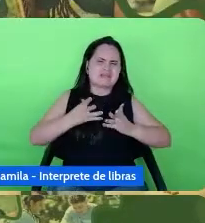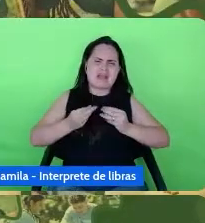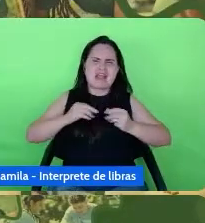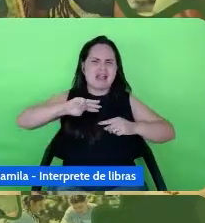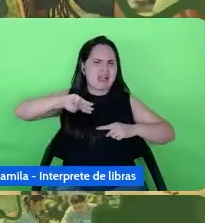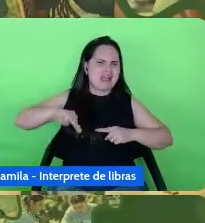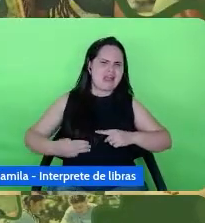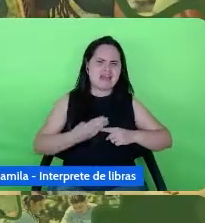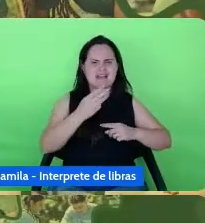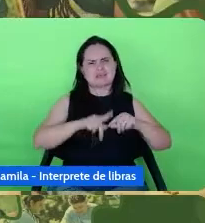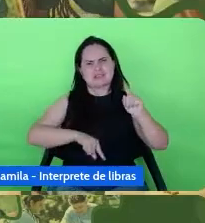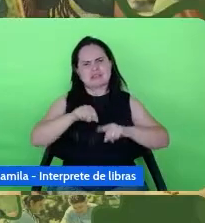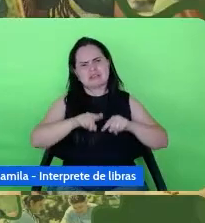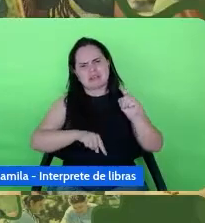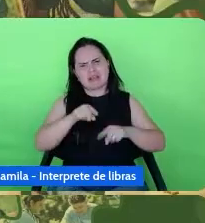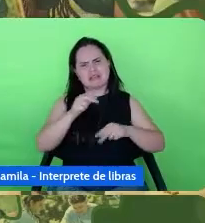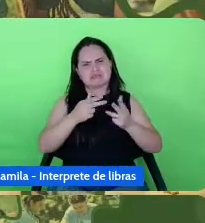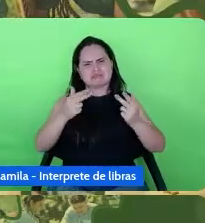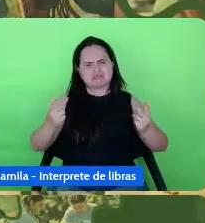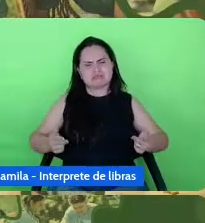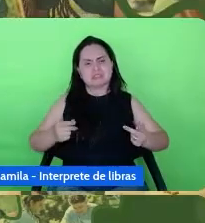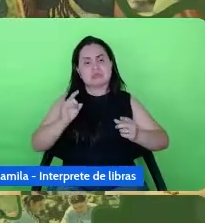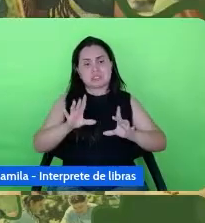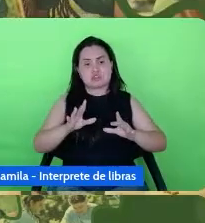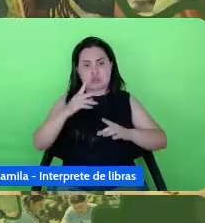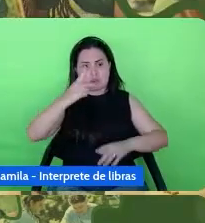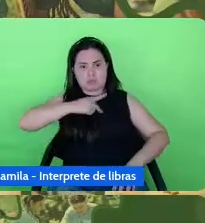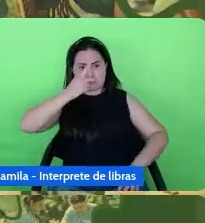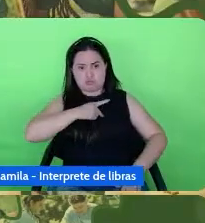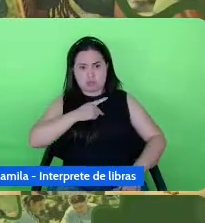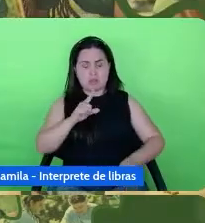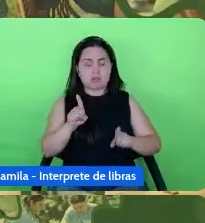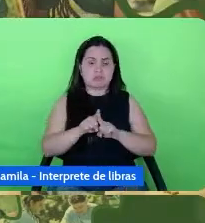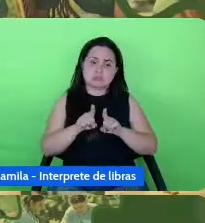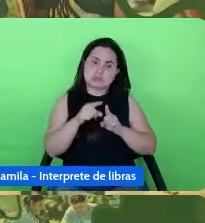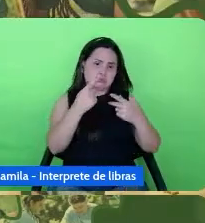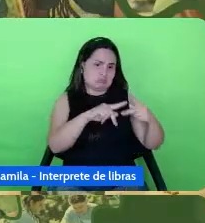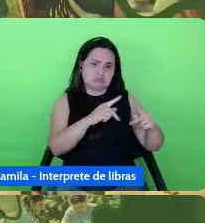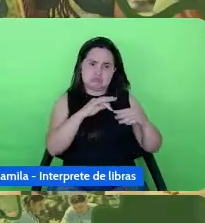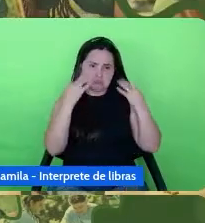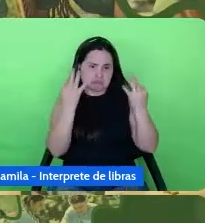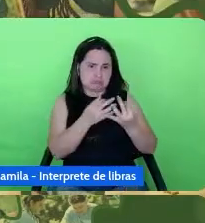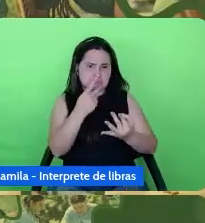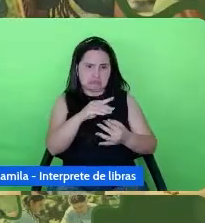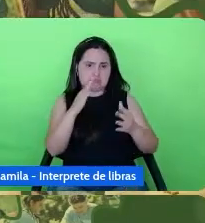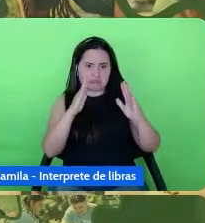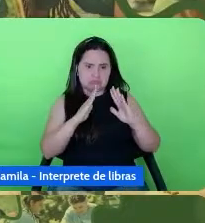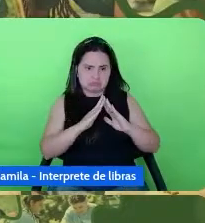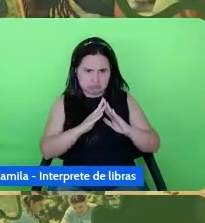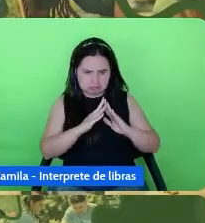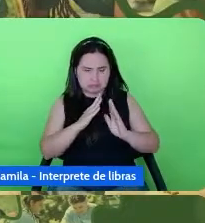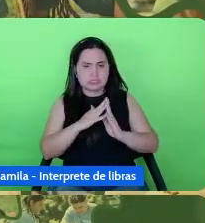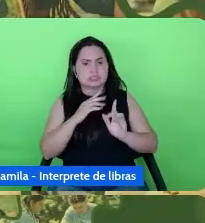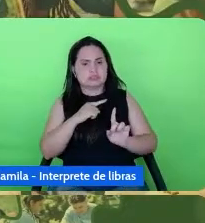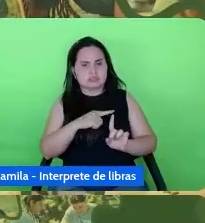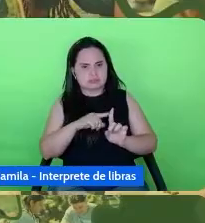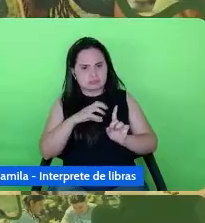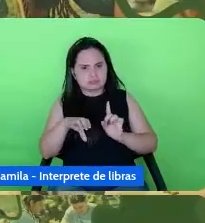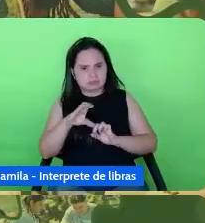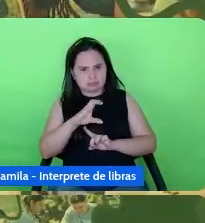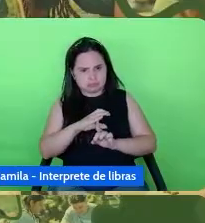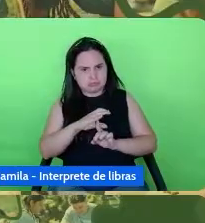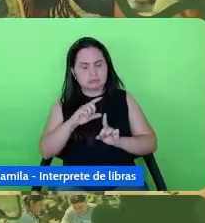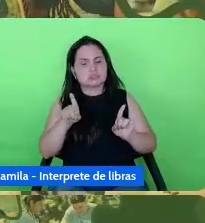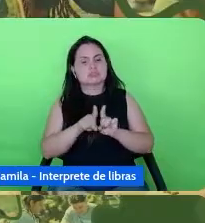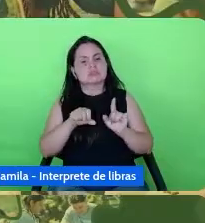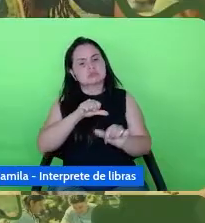lixo, para que não só a ação individual de cada um no seio da sua família, do seu bairro, da sua igreja, comunidade, ela vire